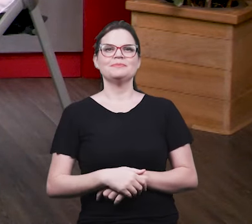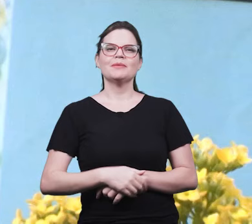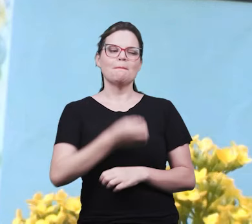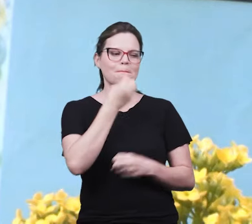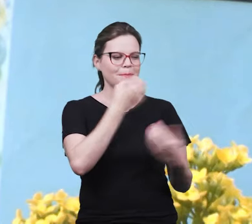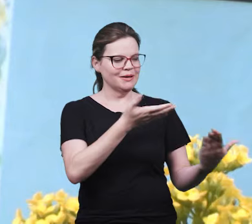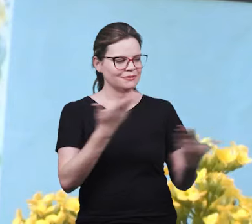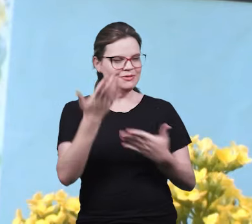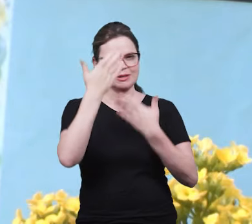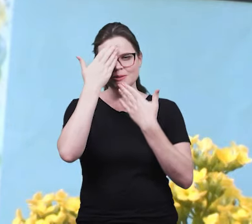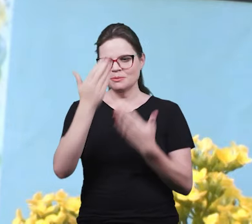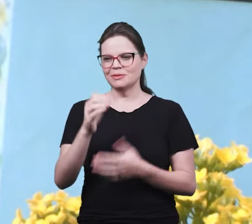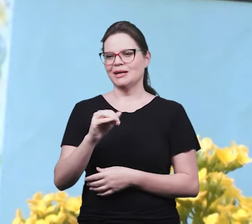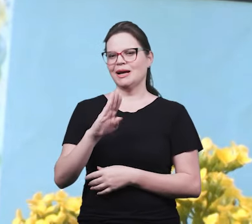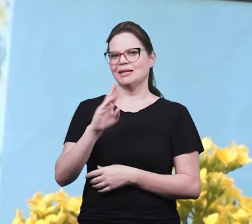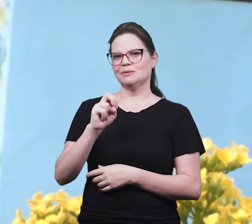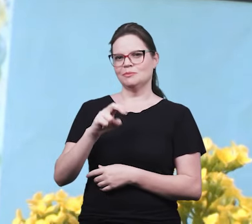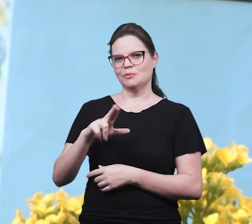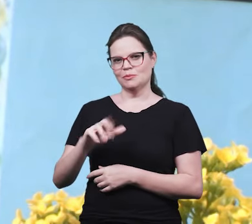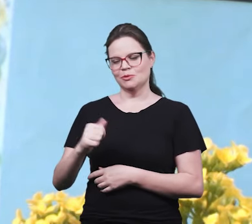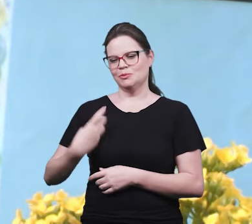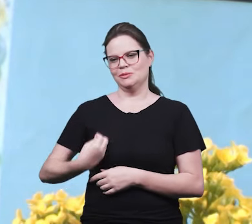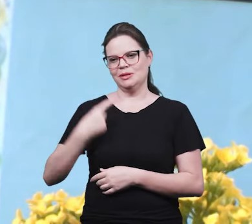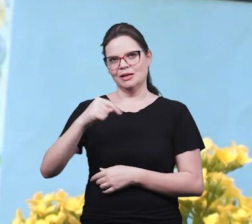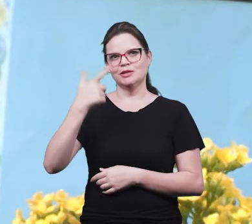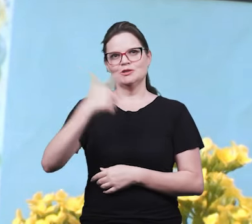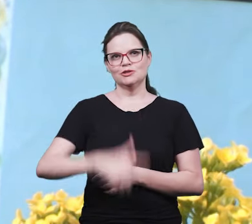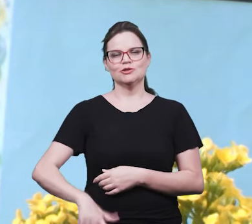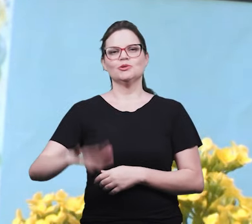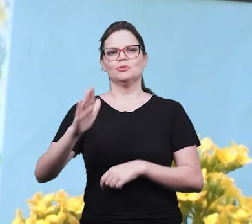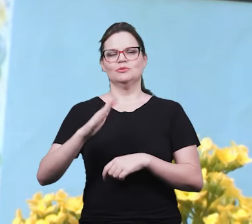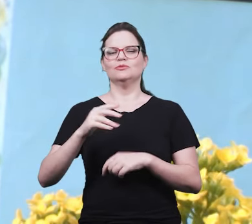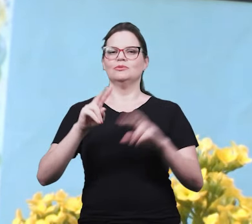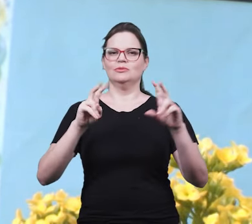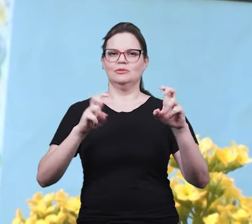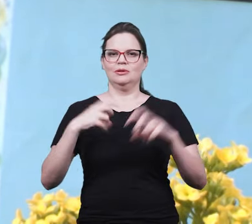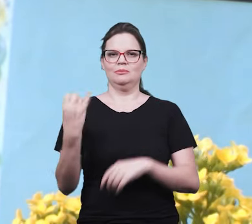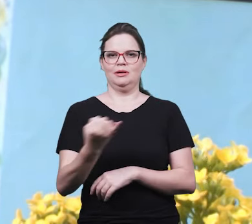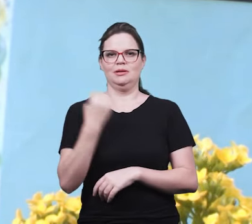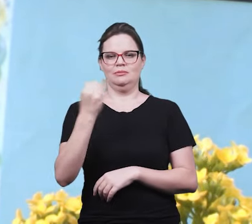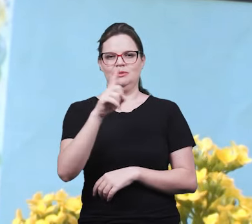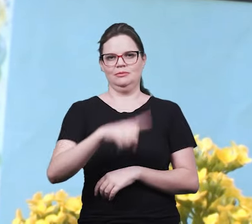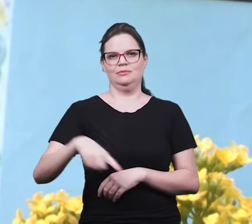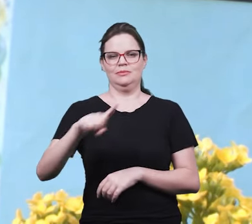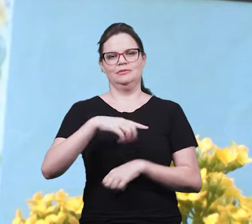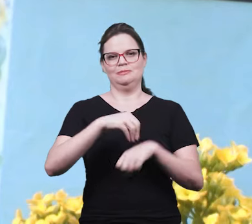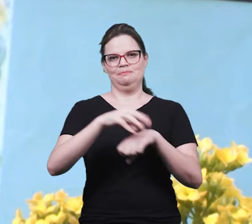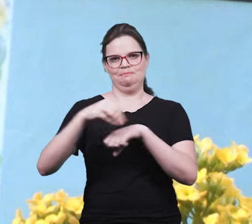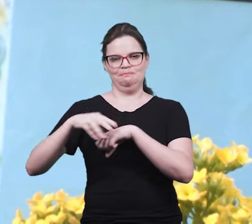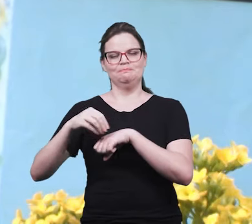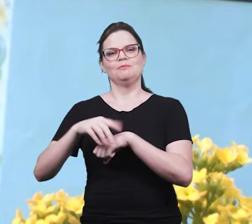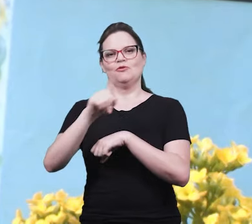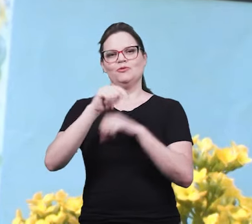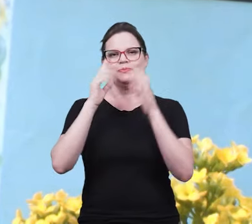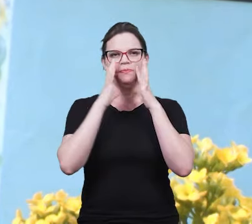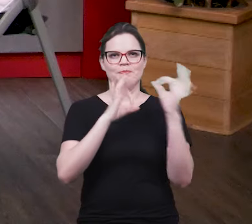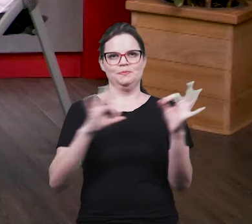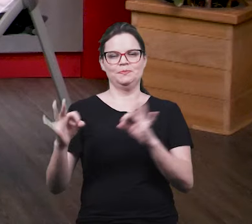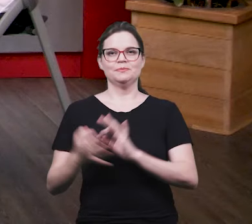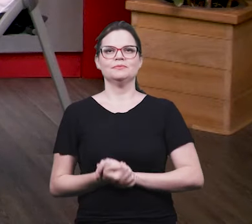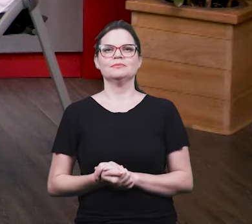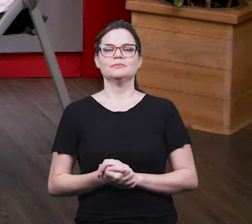Obrigada, Bruna. É um prazer de estarmos aqui para abordar mais um tema importante para você que nos assiste. Então,